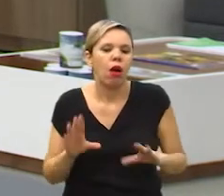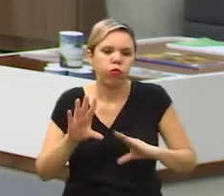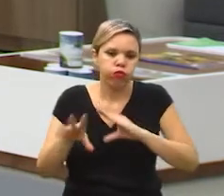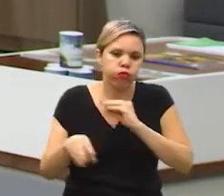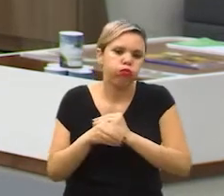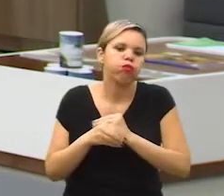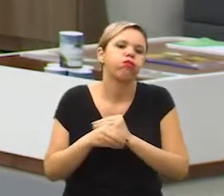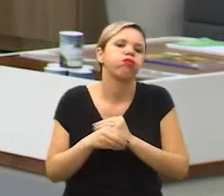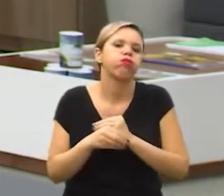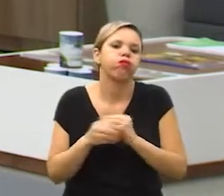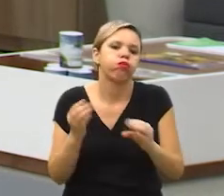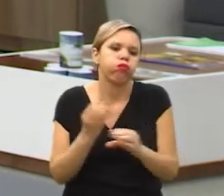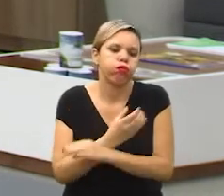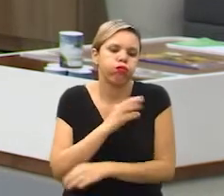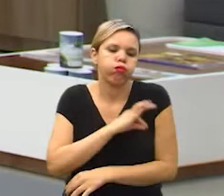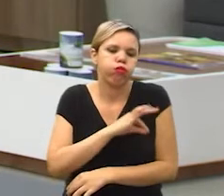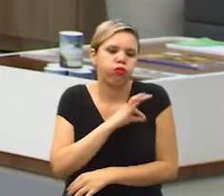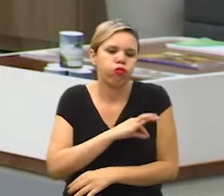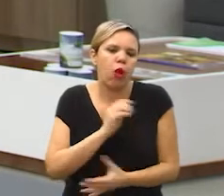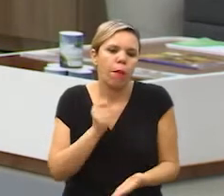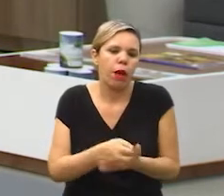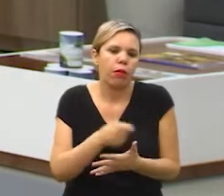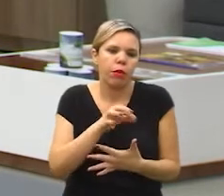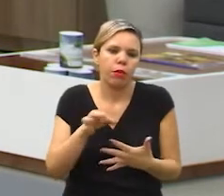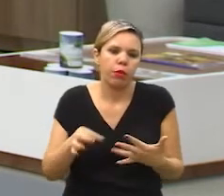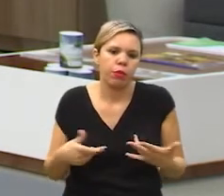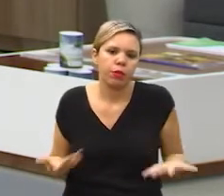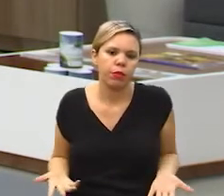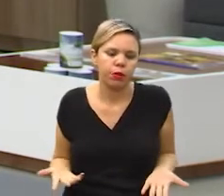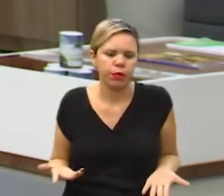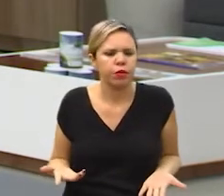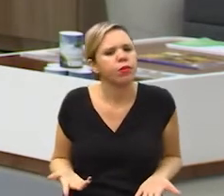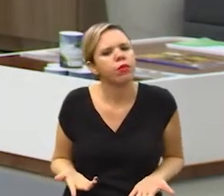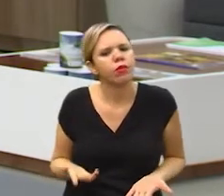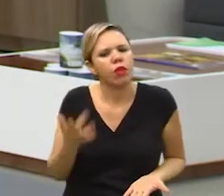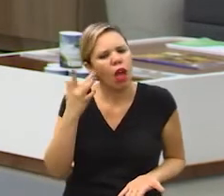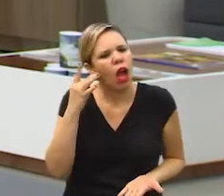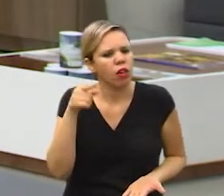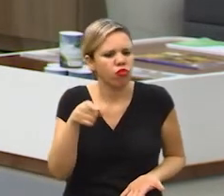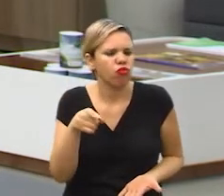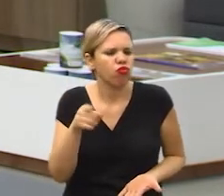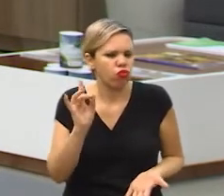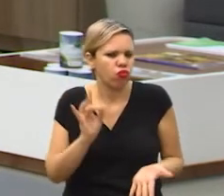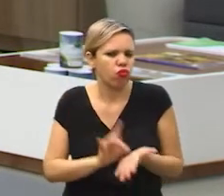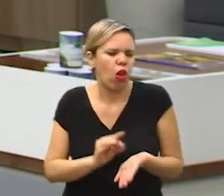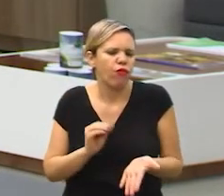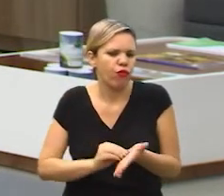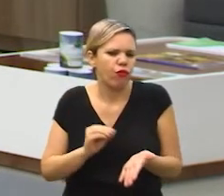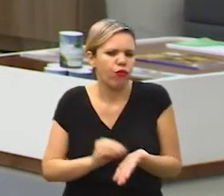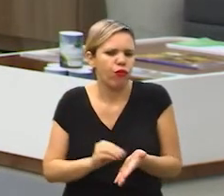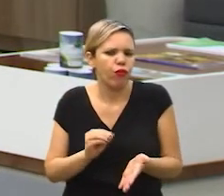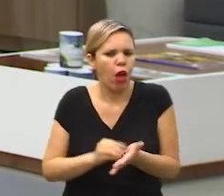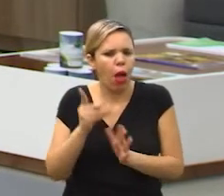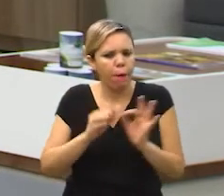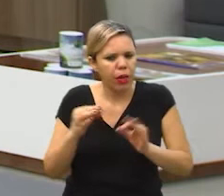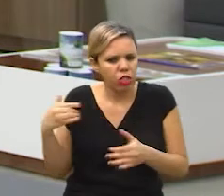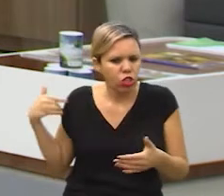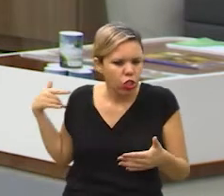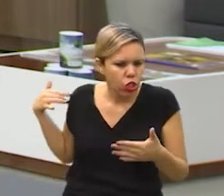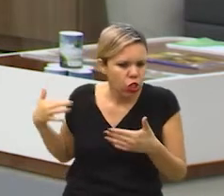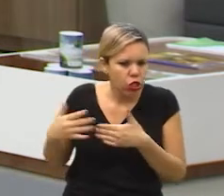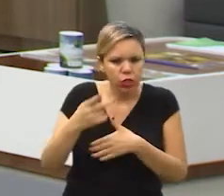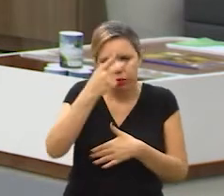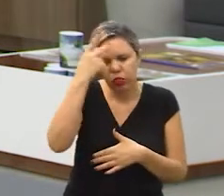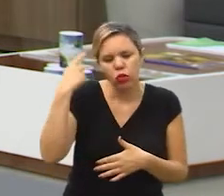completar com esse salário as suas despesas, né? É um sinal de que realmente faltou esse planejamento